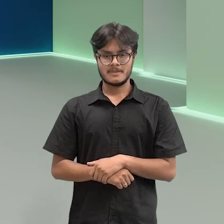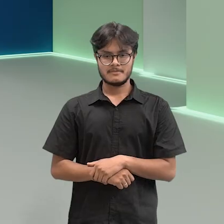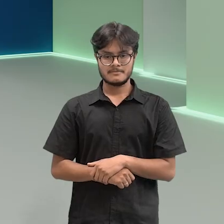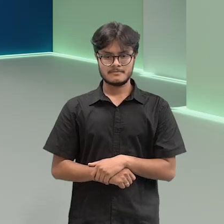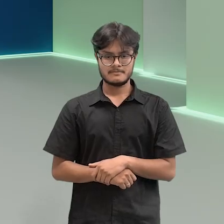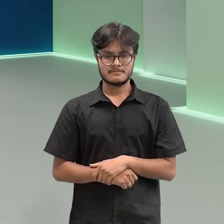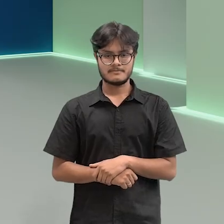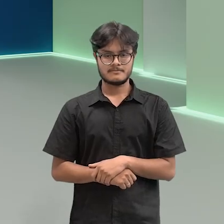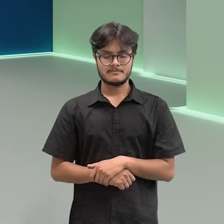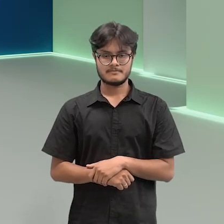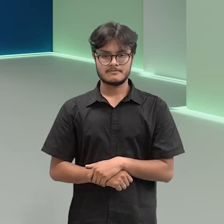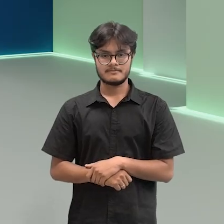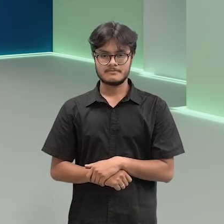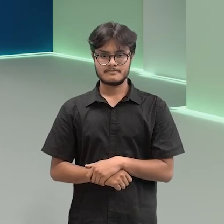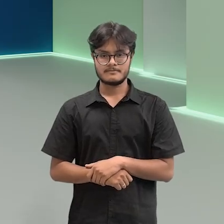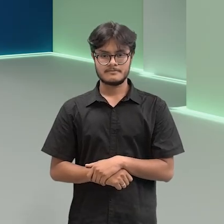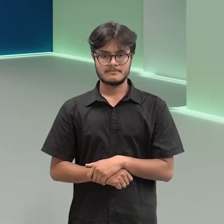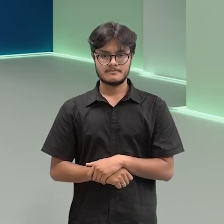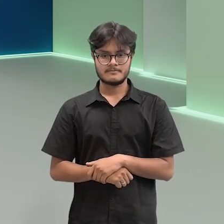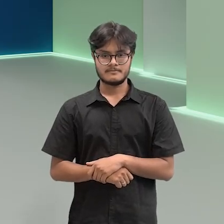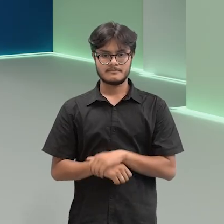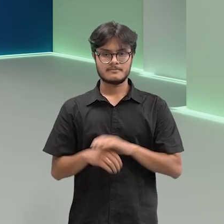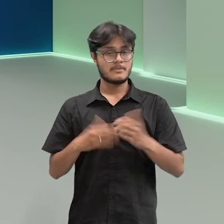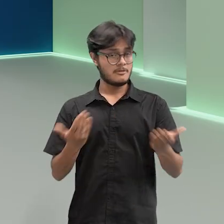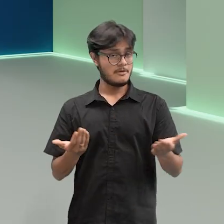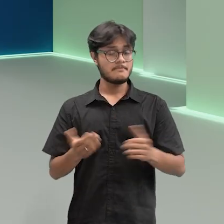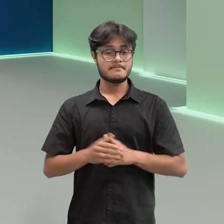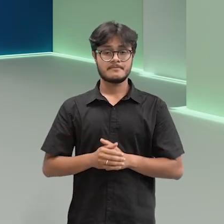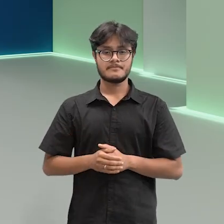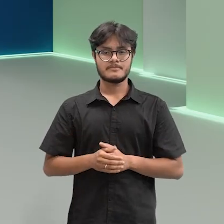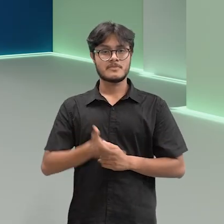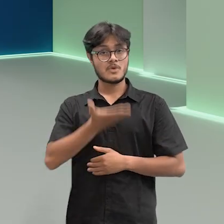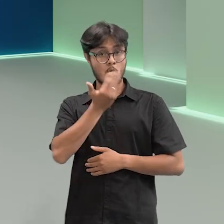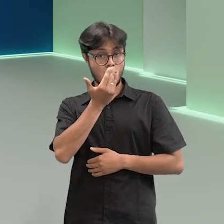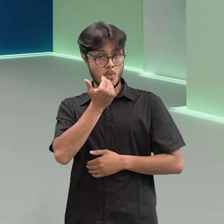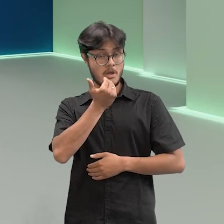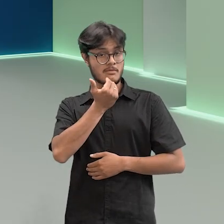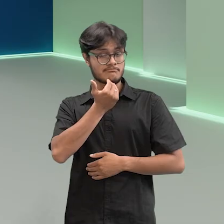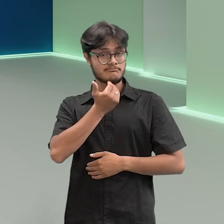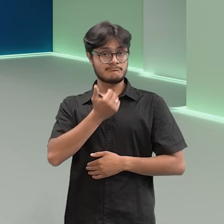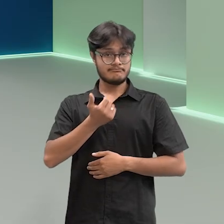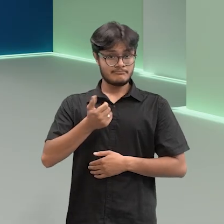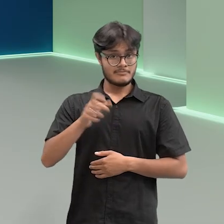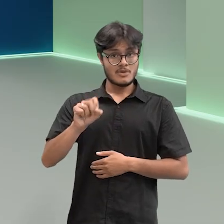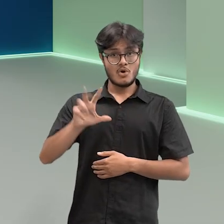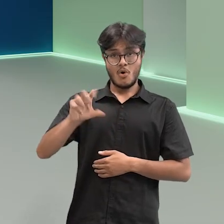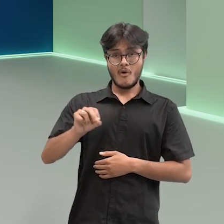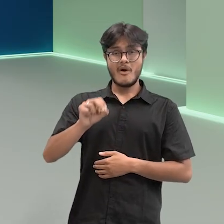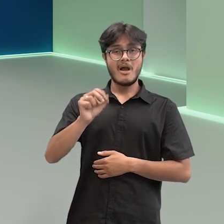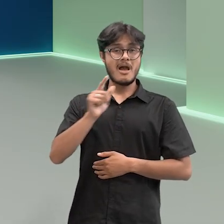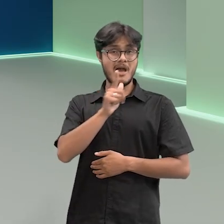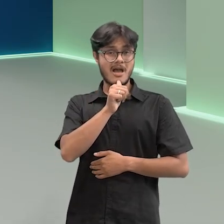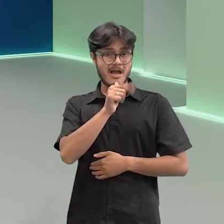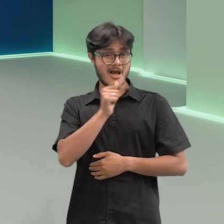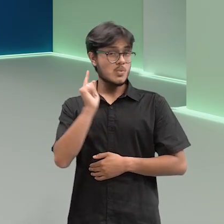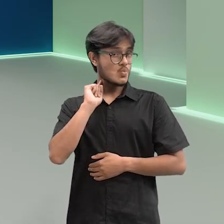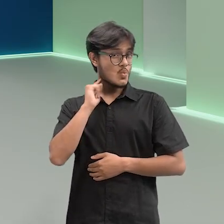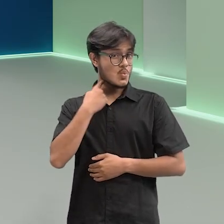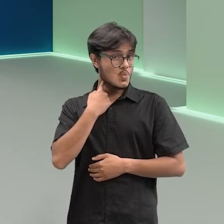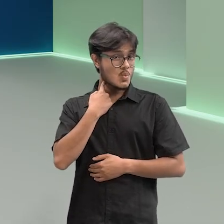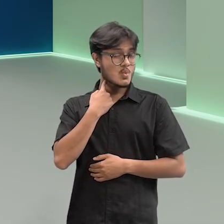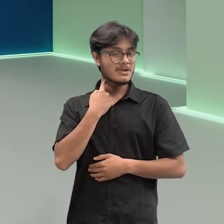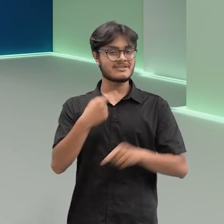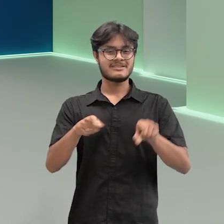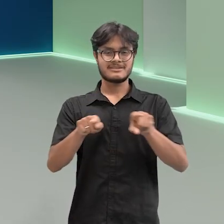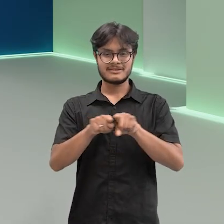pode pegar a ingestão dos ovos de uma tênia solium na água contaminada, ou muitas vezes até